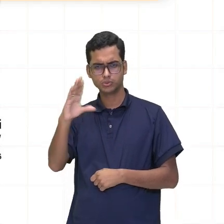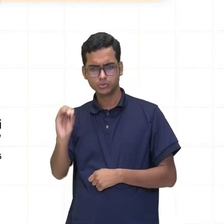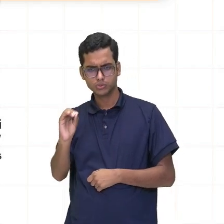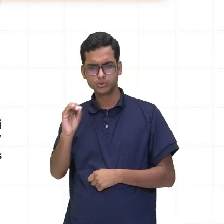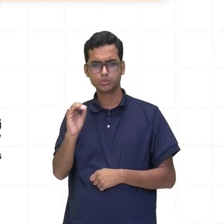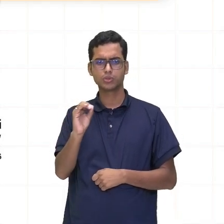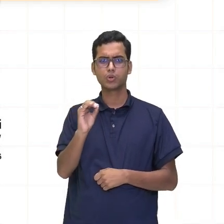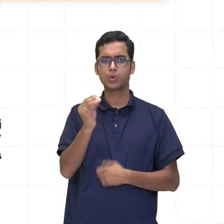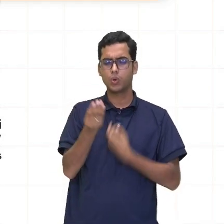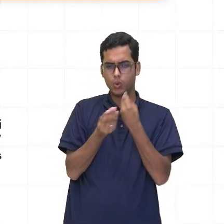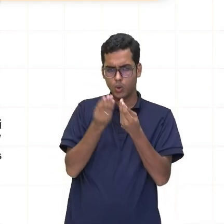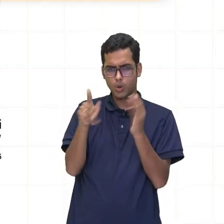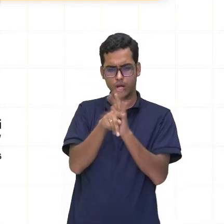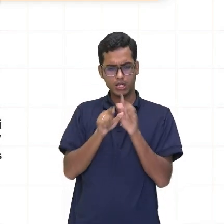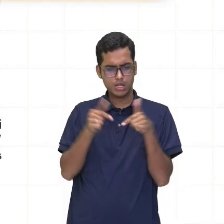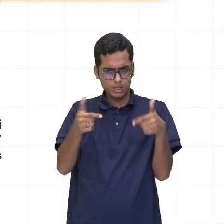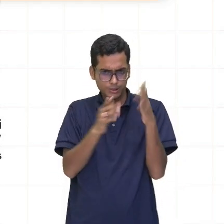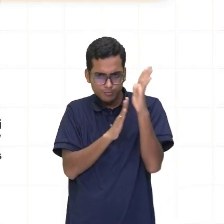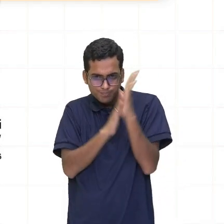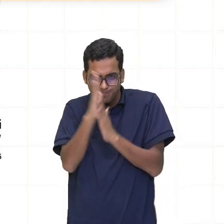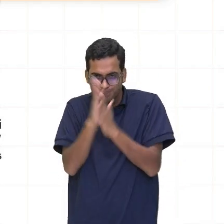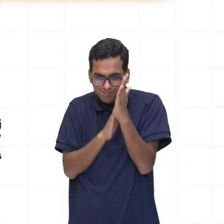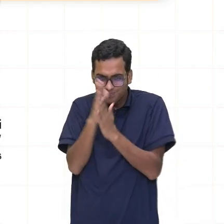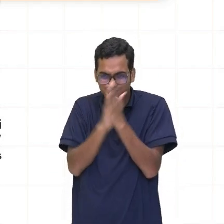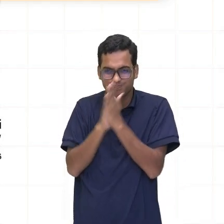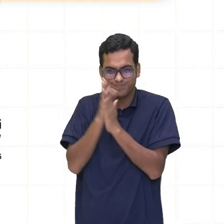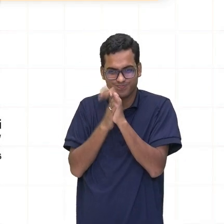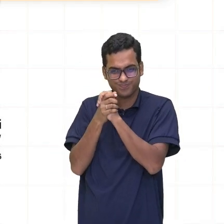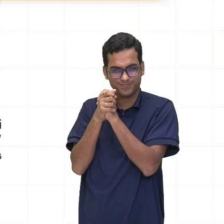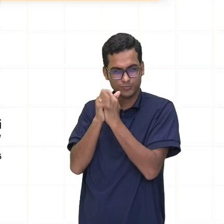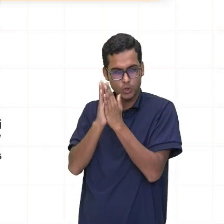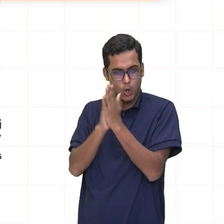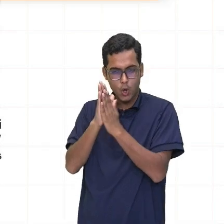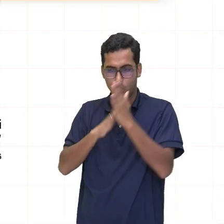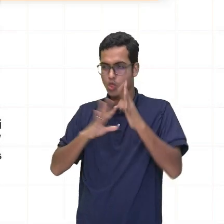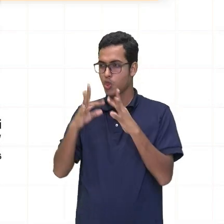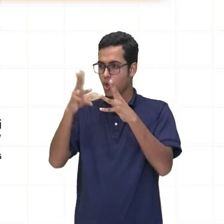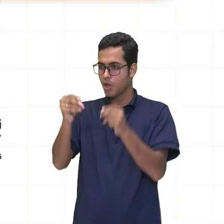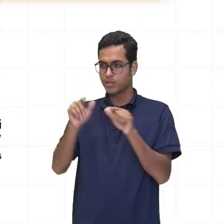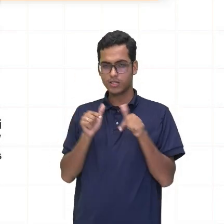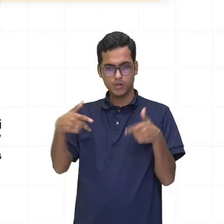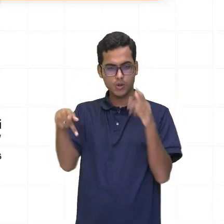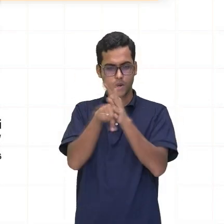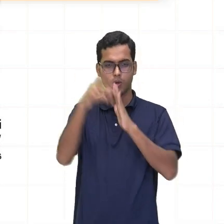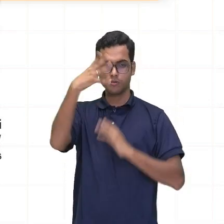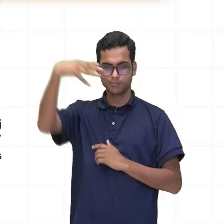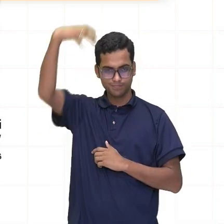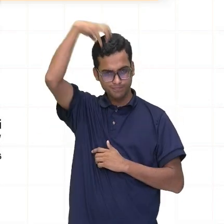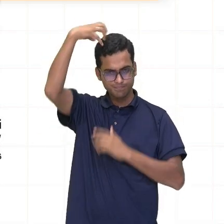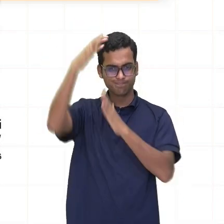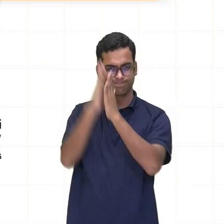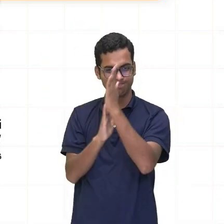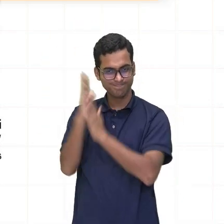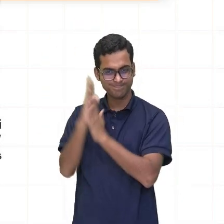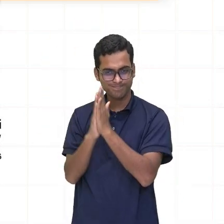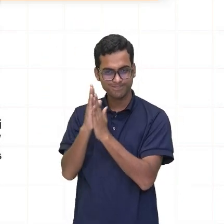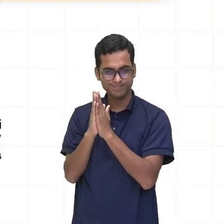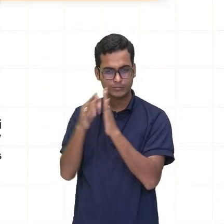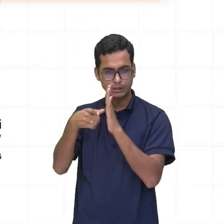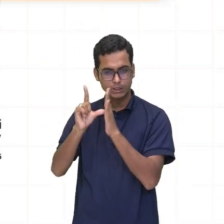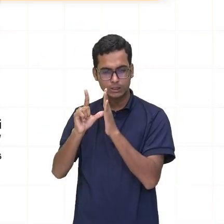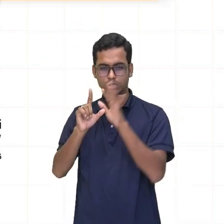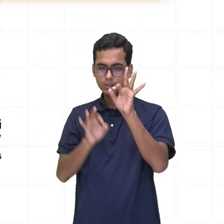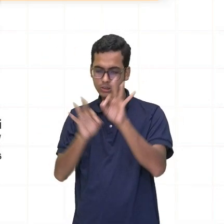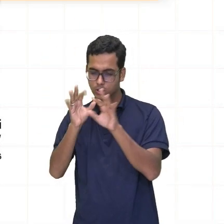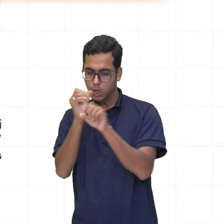forma ardilosa. Todas as ações do rei, né, do governante, ela deve ser friamente calculada. E